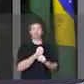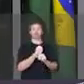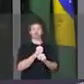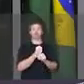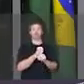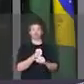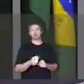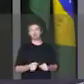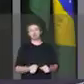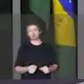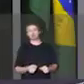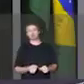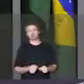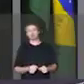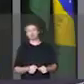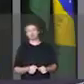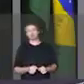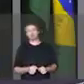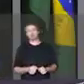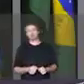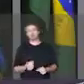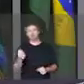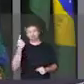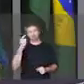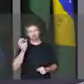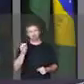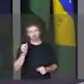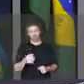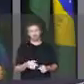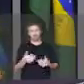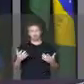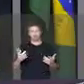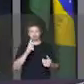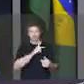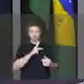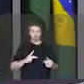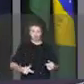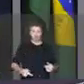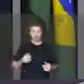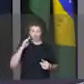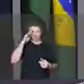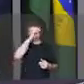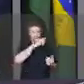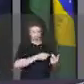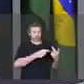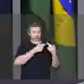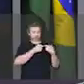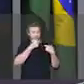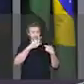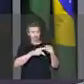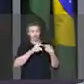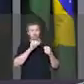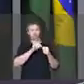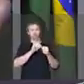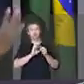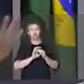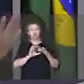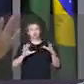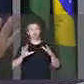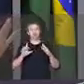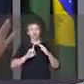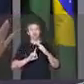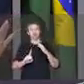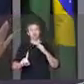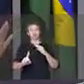prisão. Vejam os absurdos. Então, o presidente, usando da sua prerrogativa, ele concedeu o indulto e, com isso,